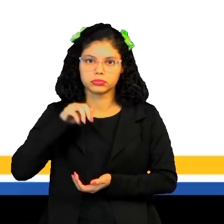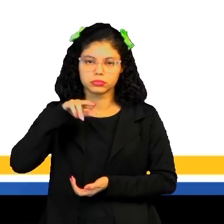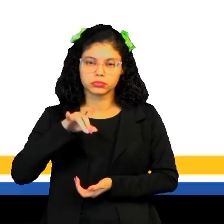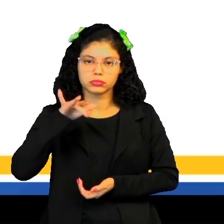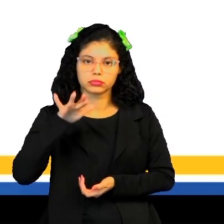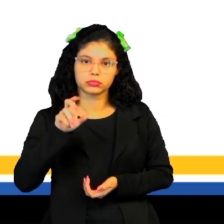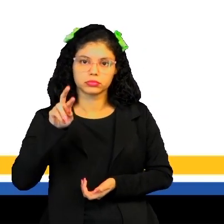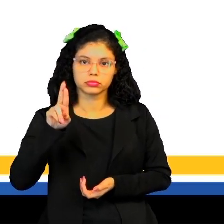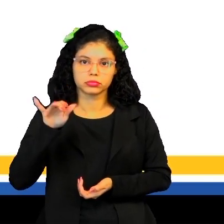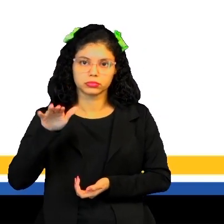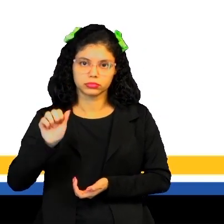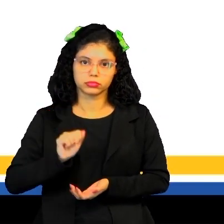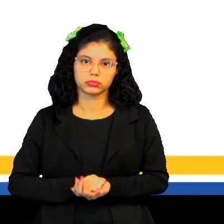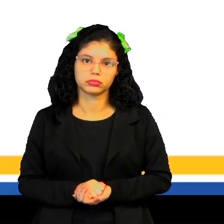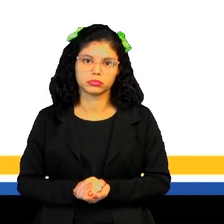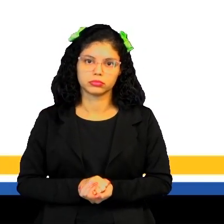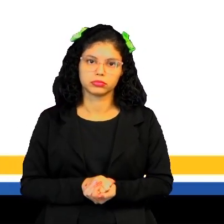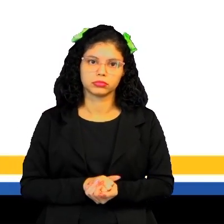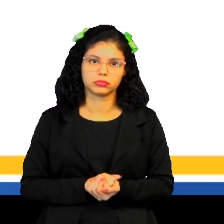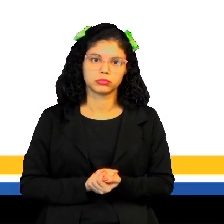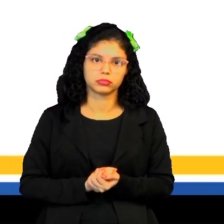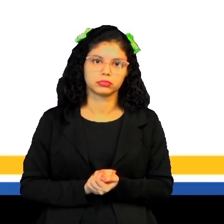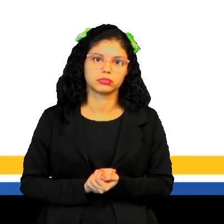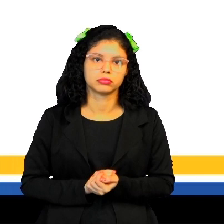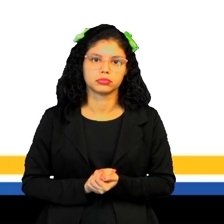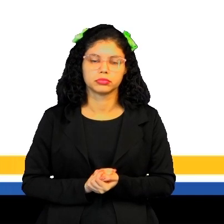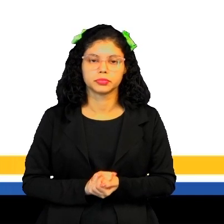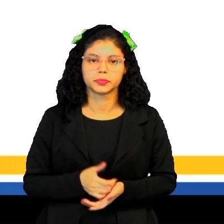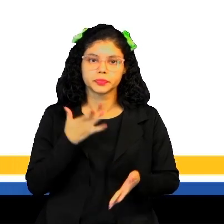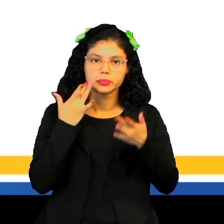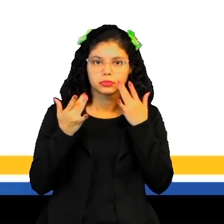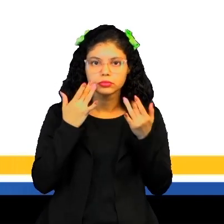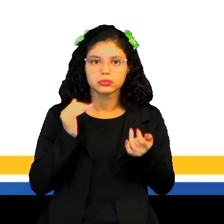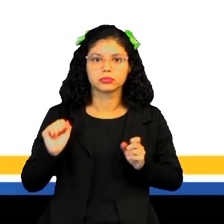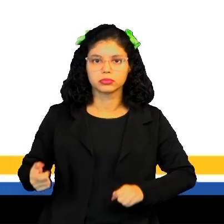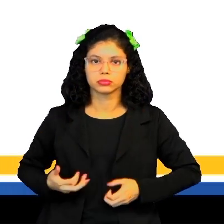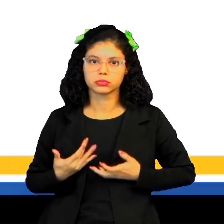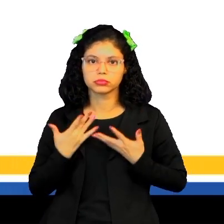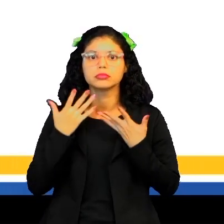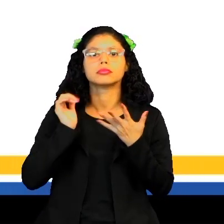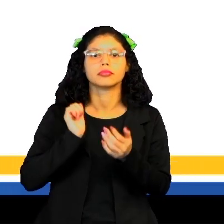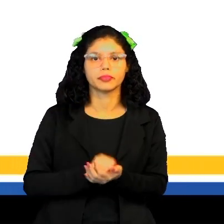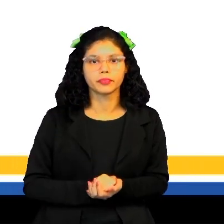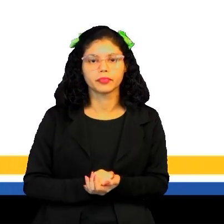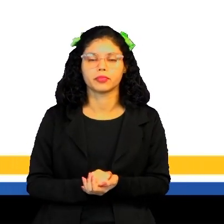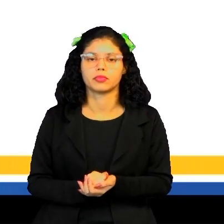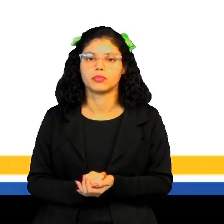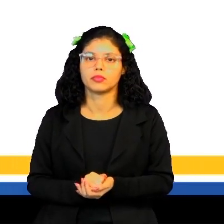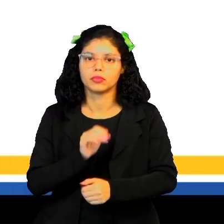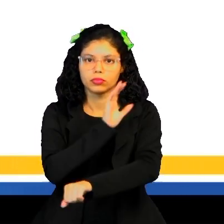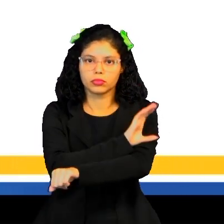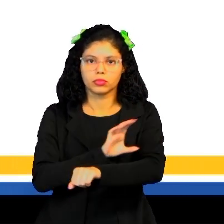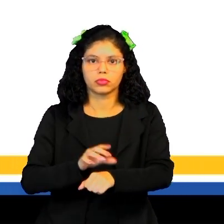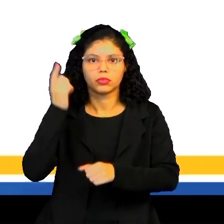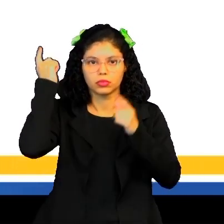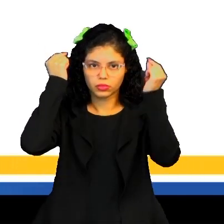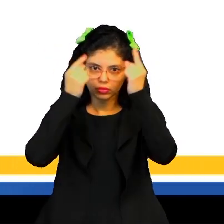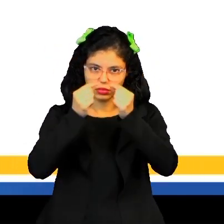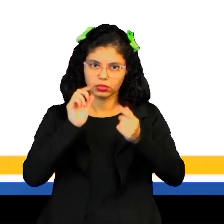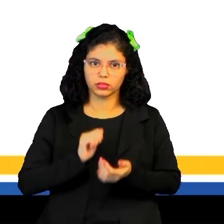e mesopotâmicos. O teatro foi uma importante manifestação cultural da Grécia Antiga.